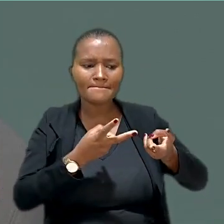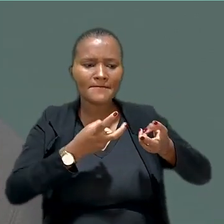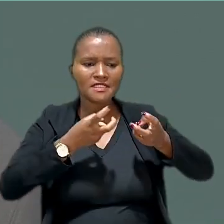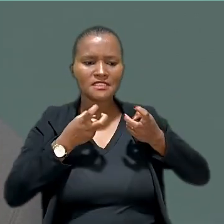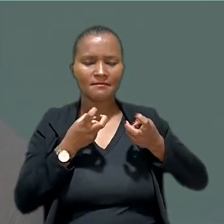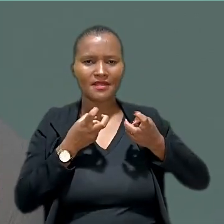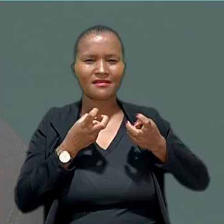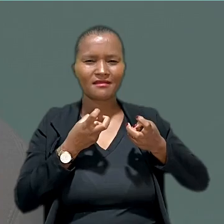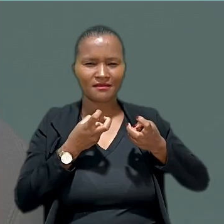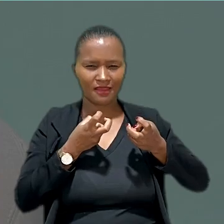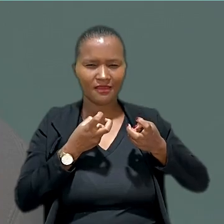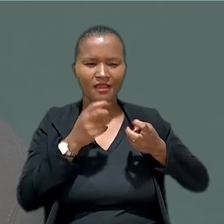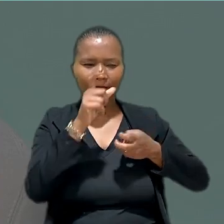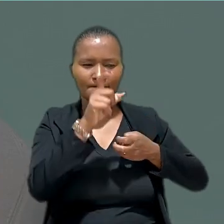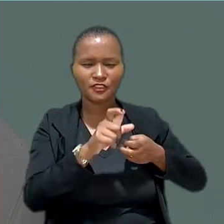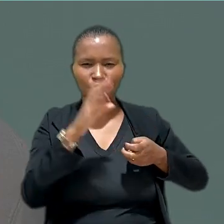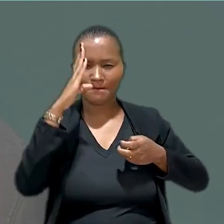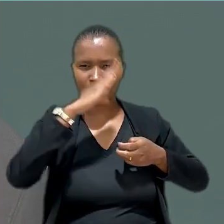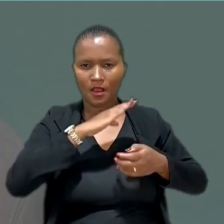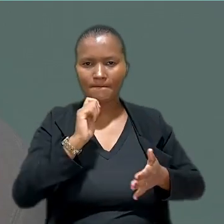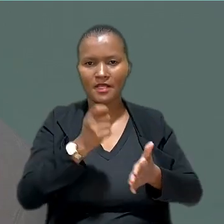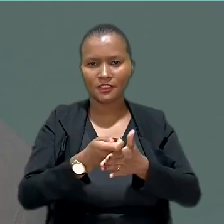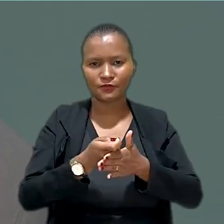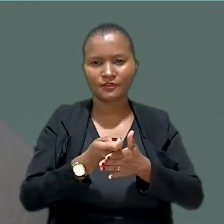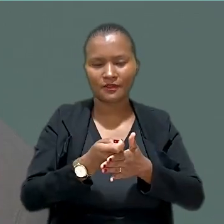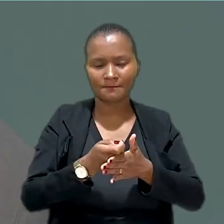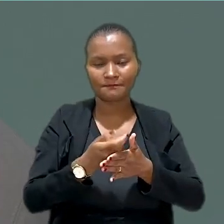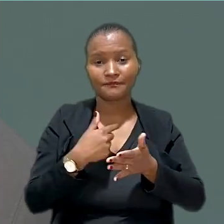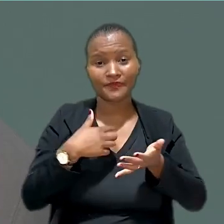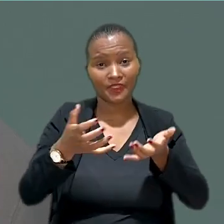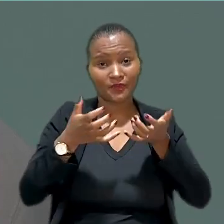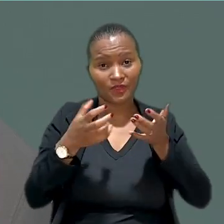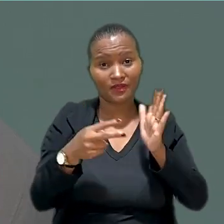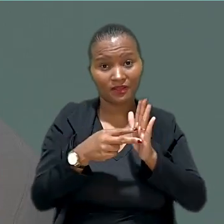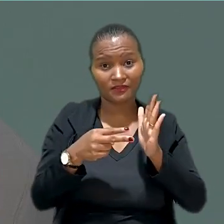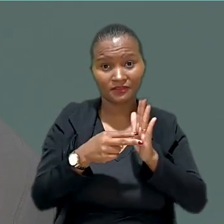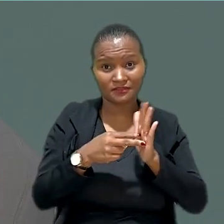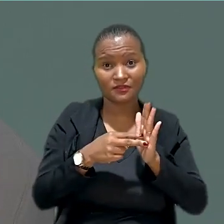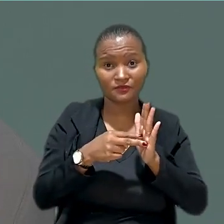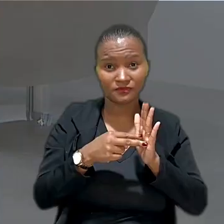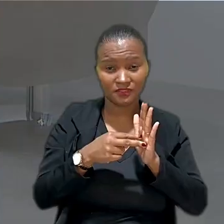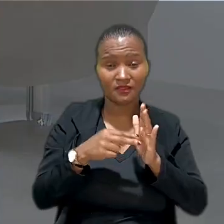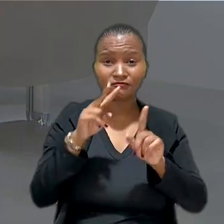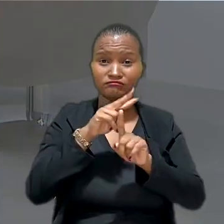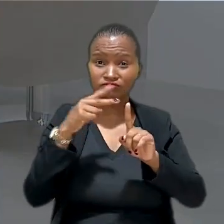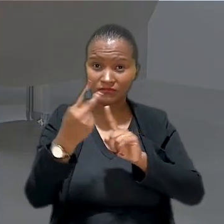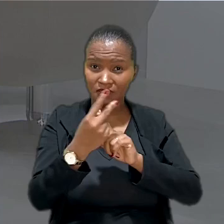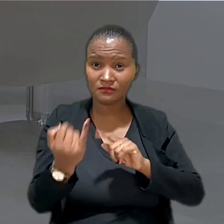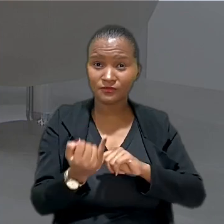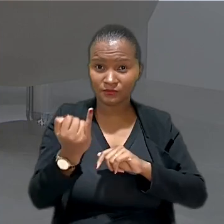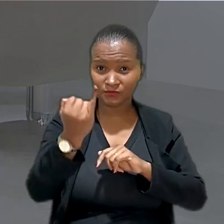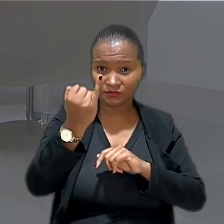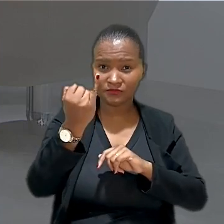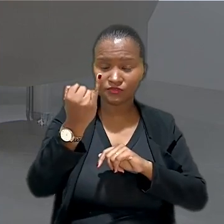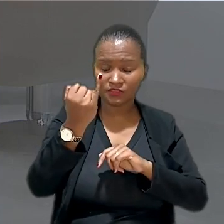localize esse mal pagador. Eu quero chamar a atenção, Anderson e Luana, para um aspecto que me parece muito